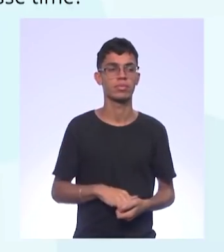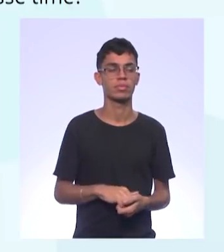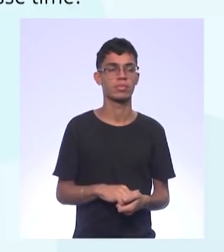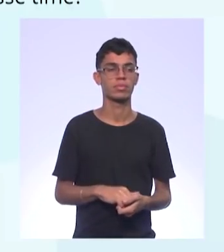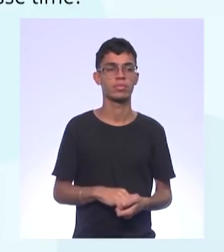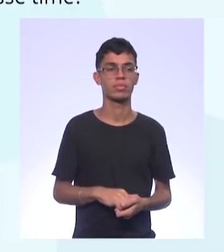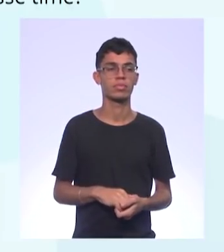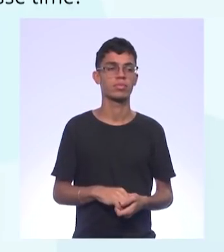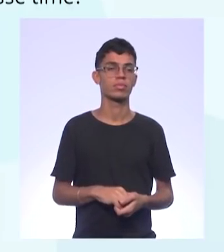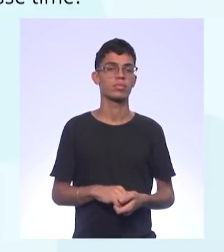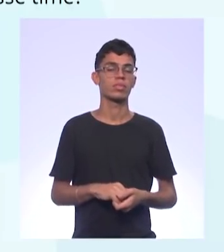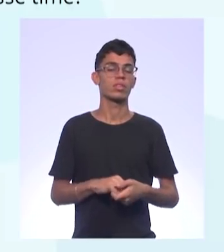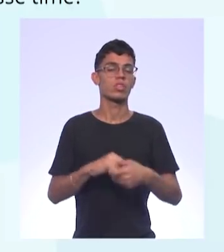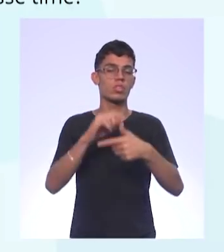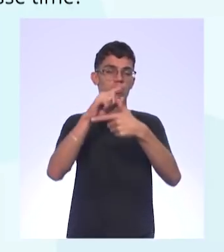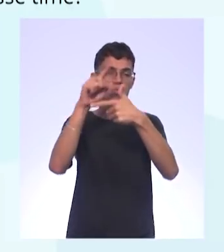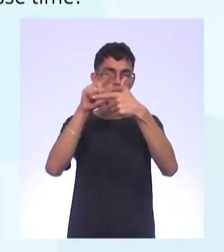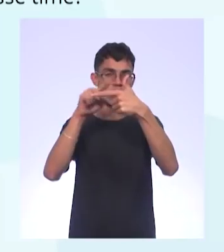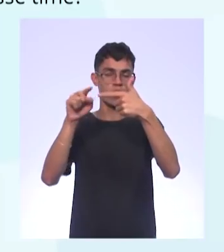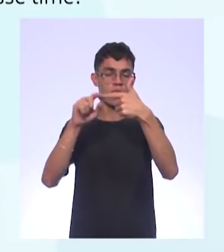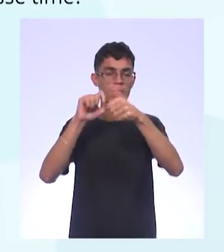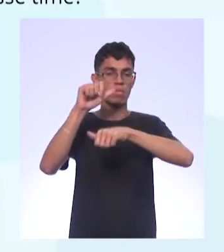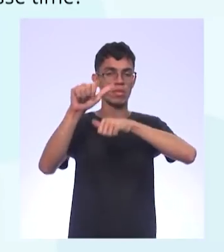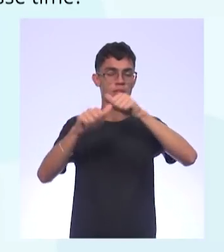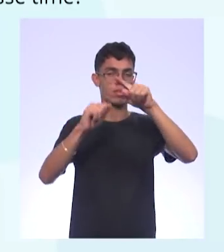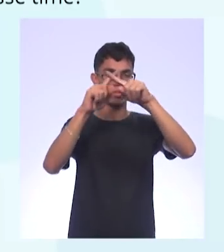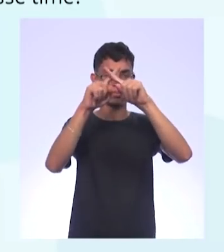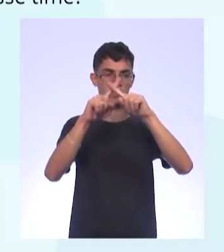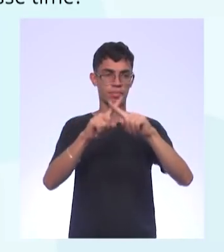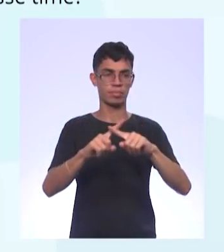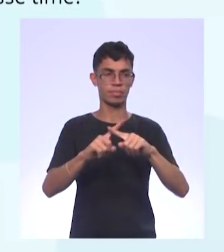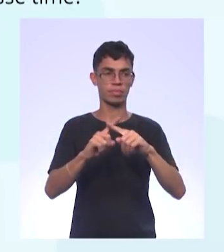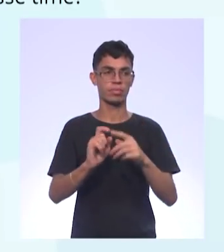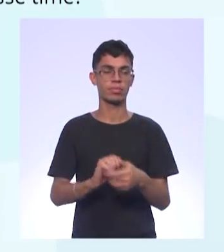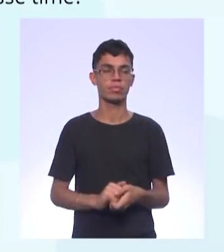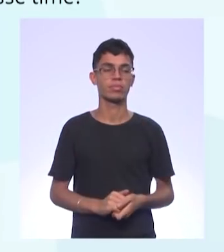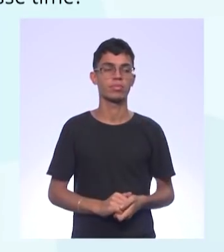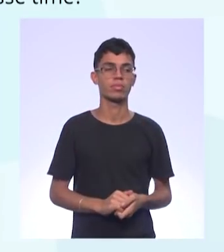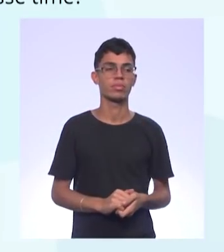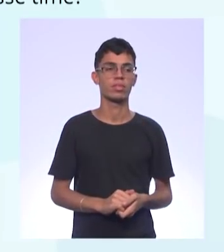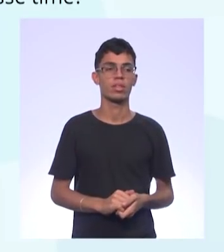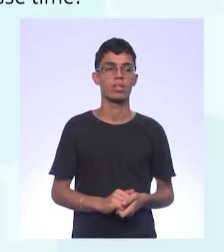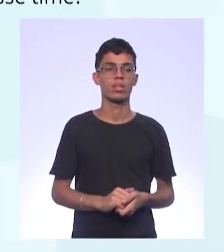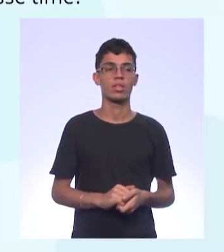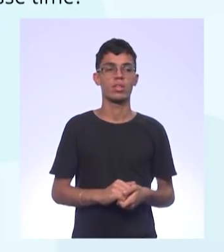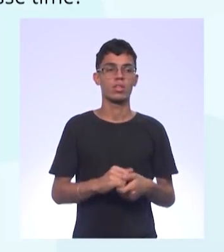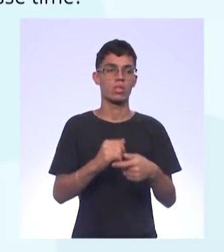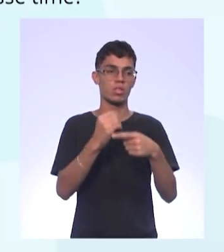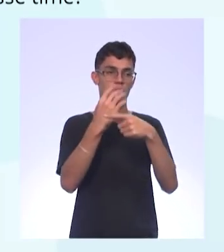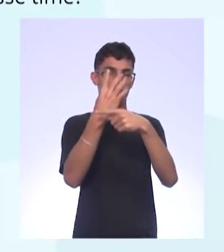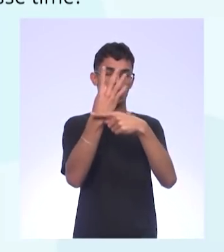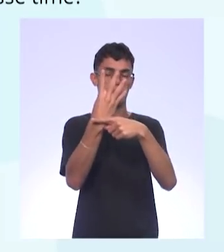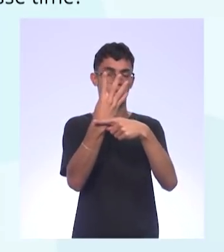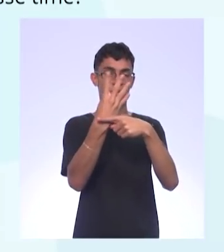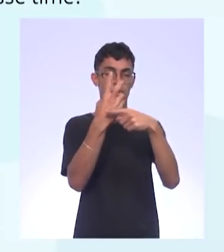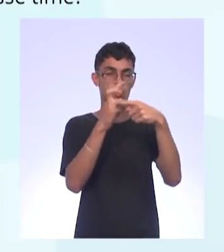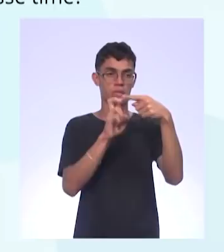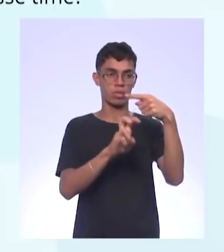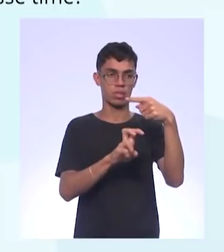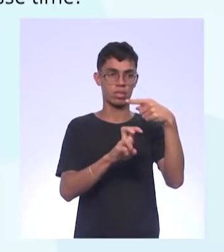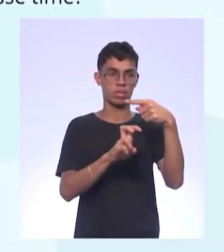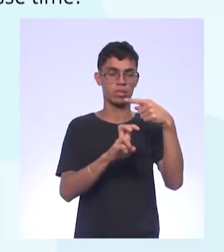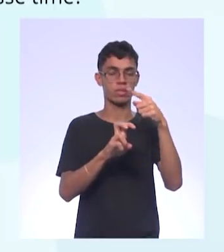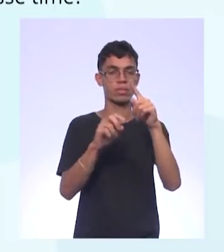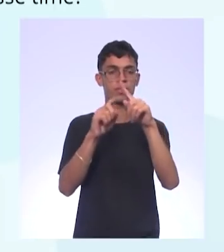foram a multiplicação e Em contrapartida eu compenso fazendo a inversão da última fração então ficou assim ó quatro quinto